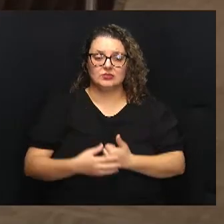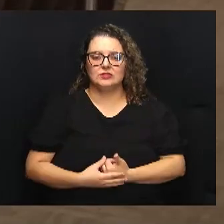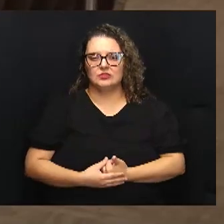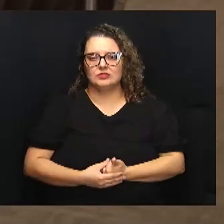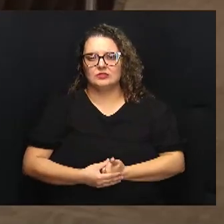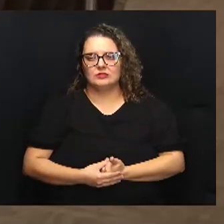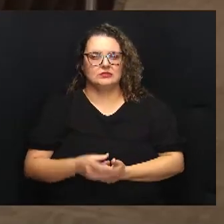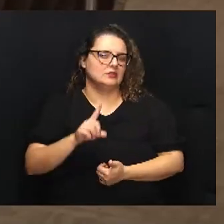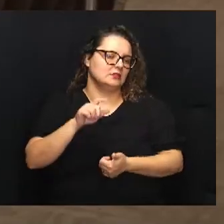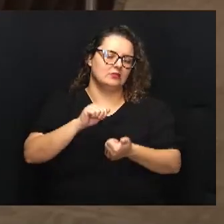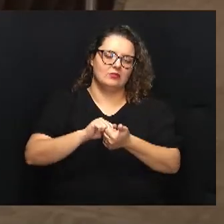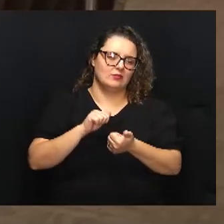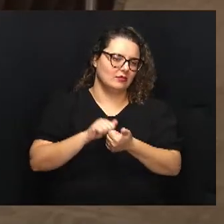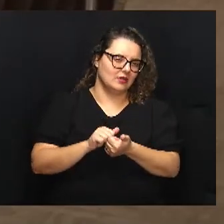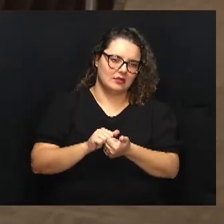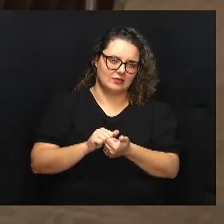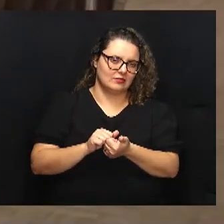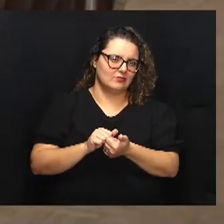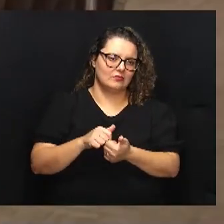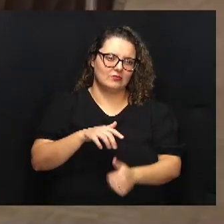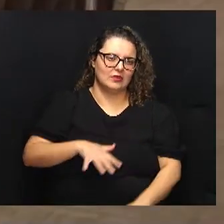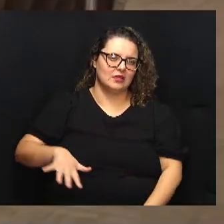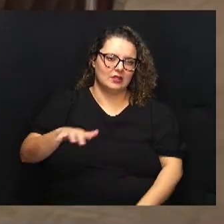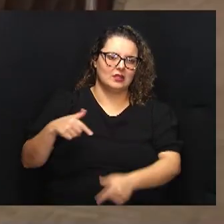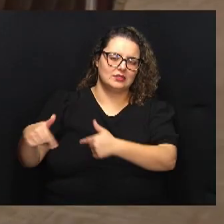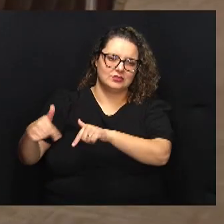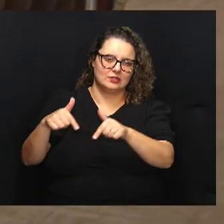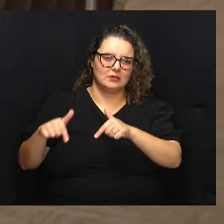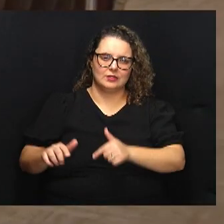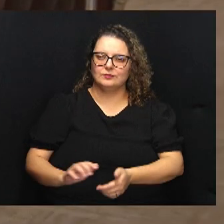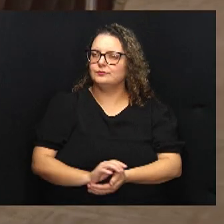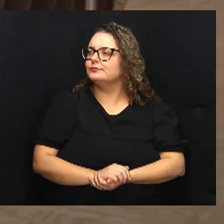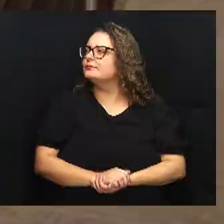não qualificada para o mercado, né?